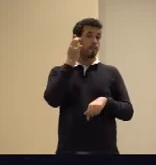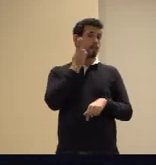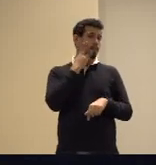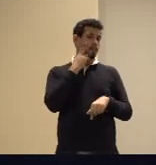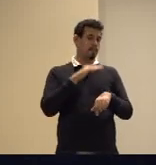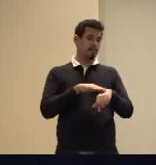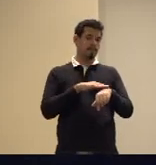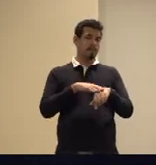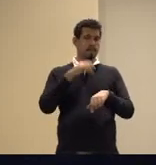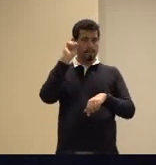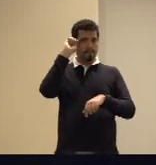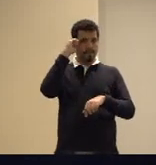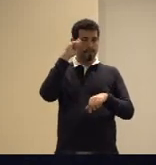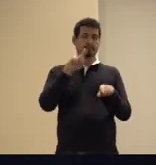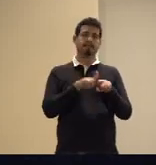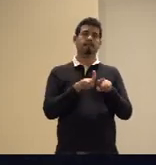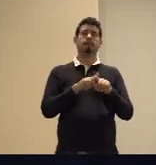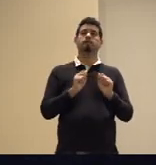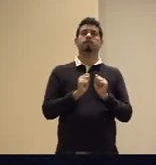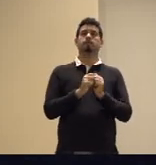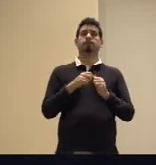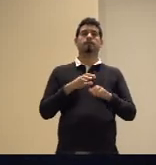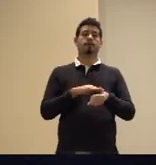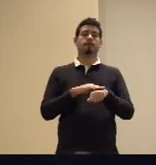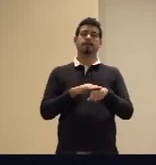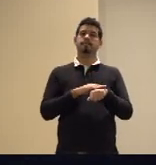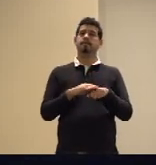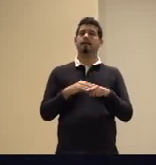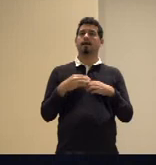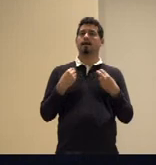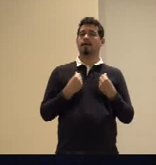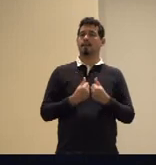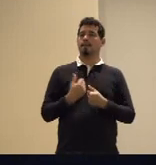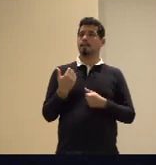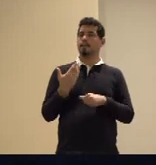né? Pele preta, camisa clara